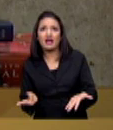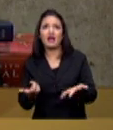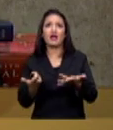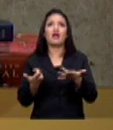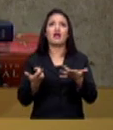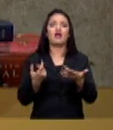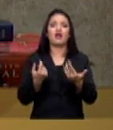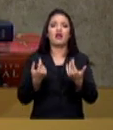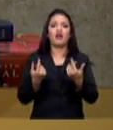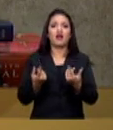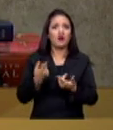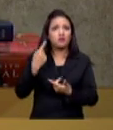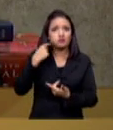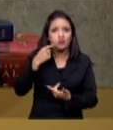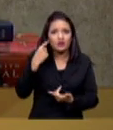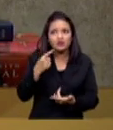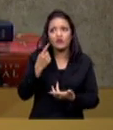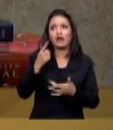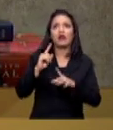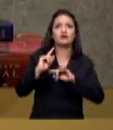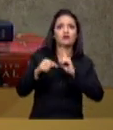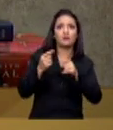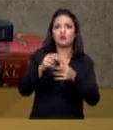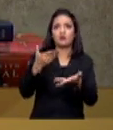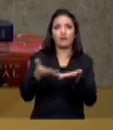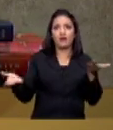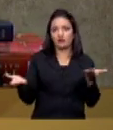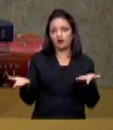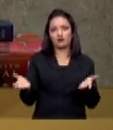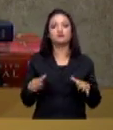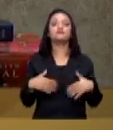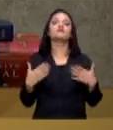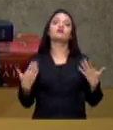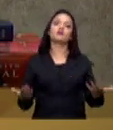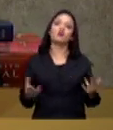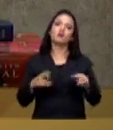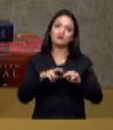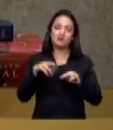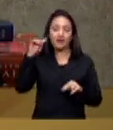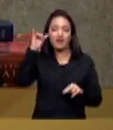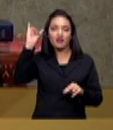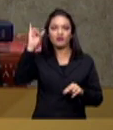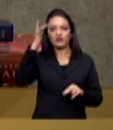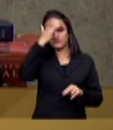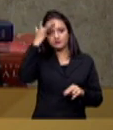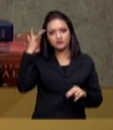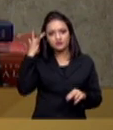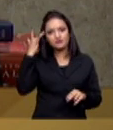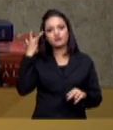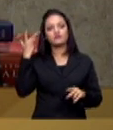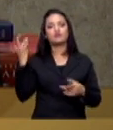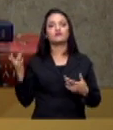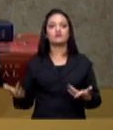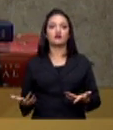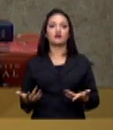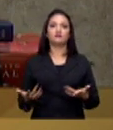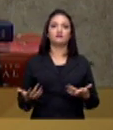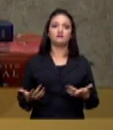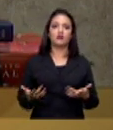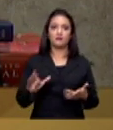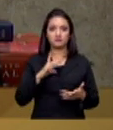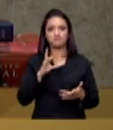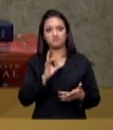verdadeira ratio essendi dessa proibição, dessa interdição de haver honorários sucumbenciais,